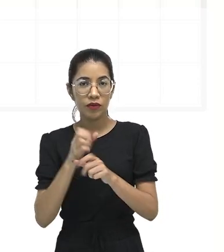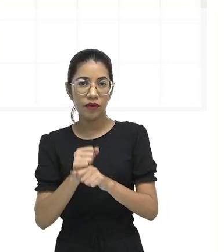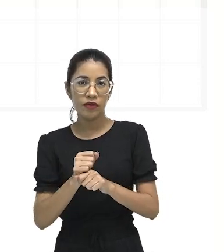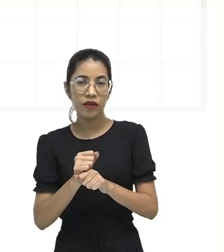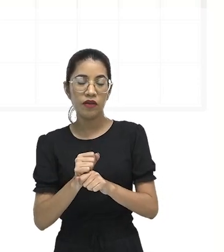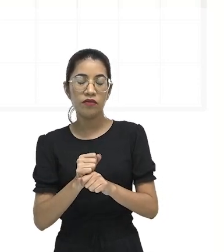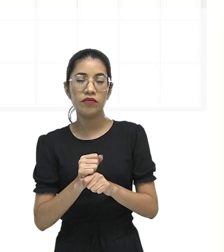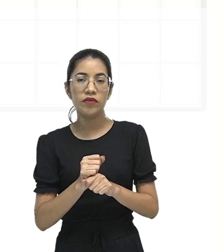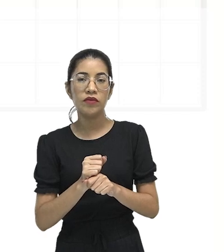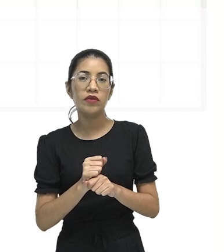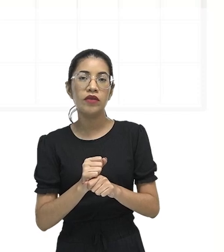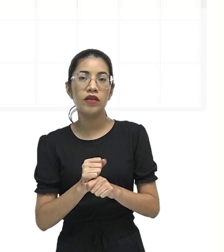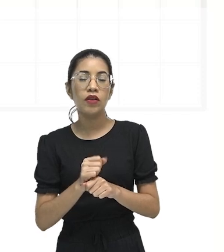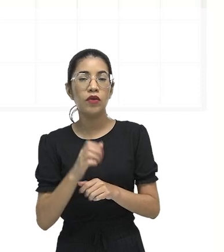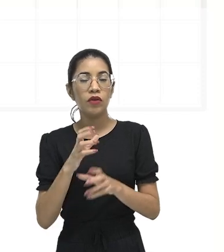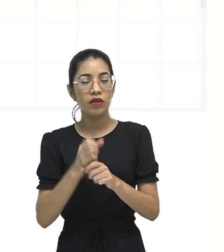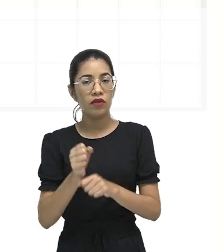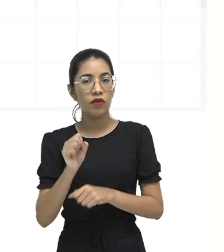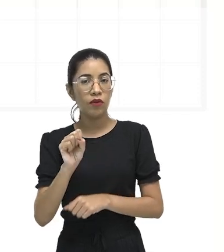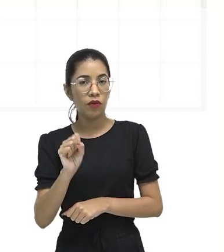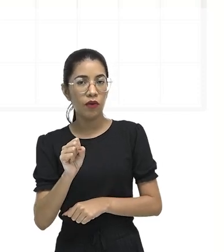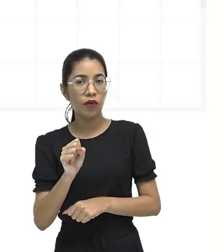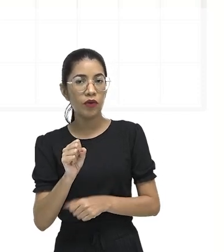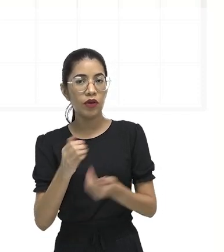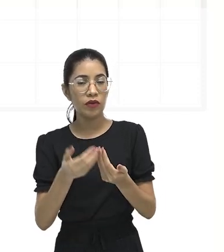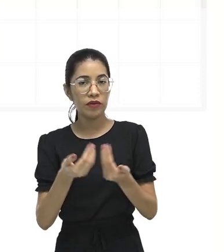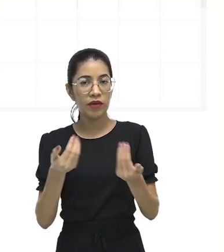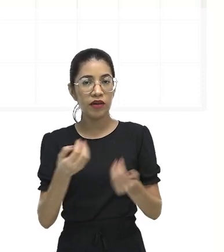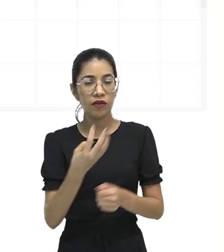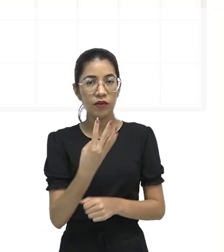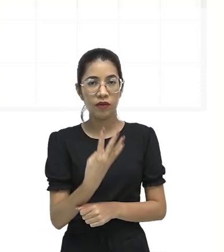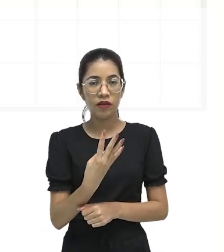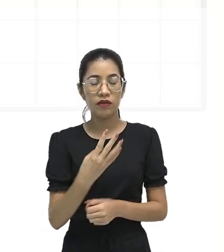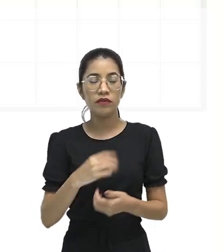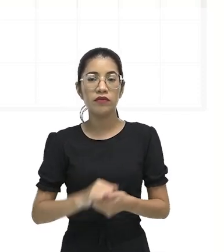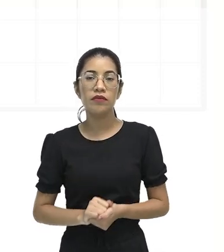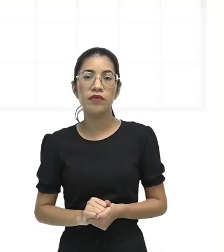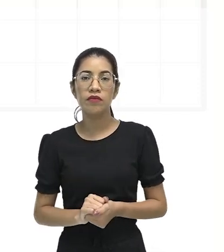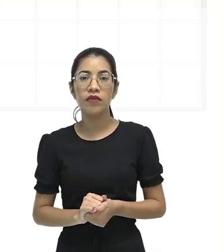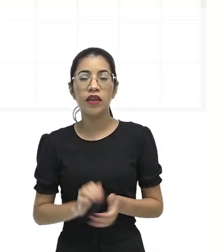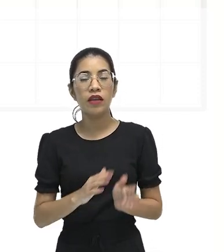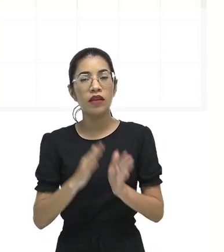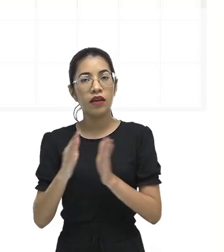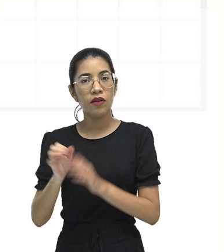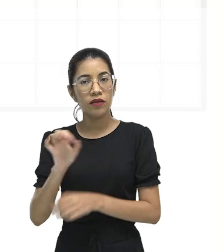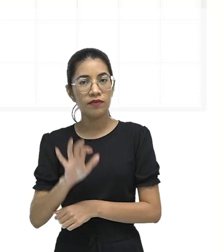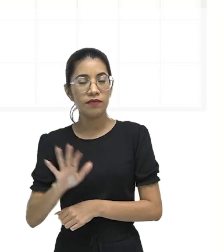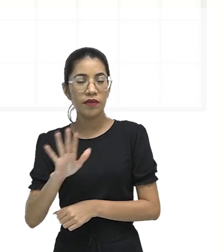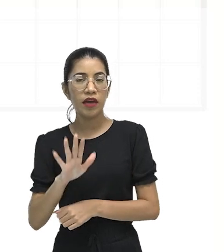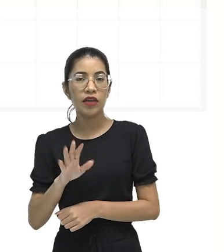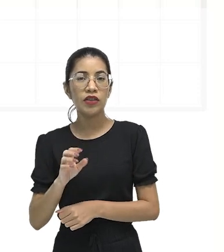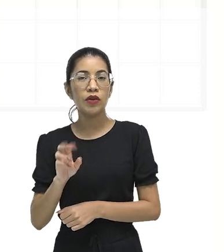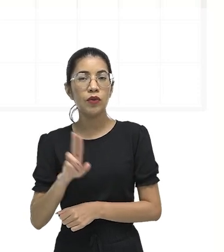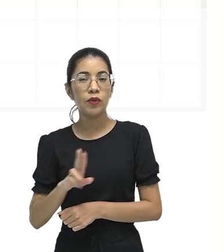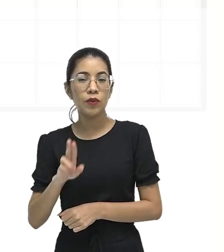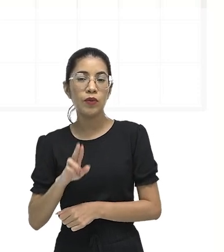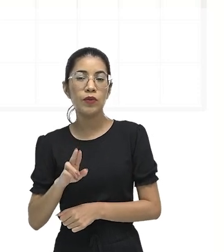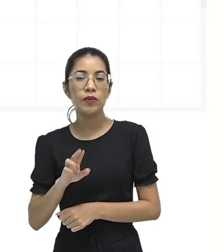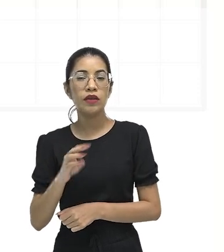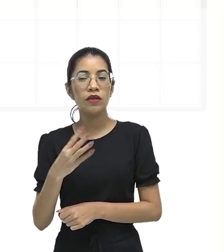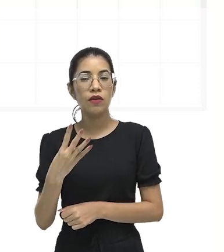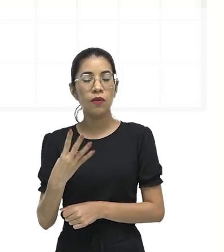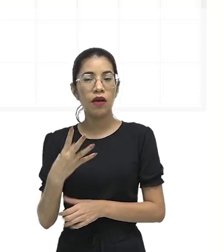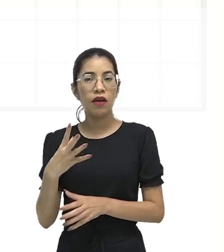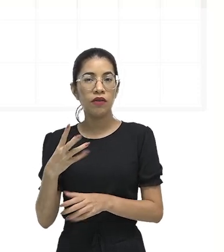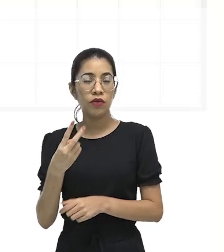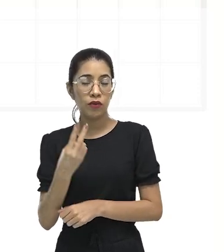melhor, 4 partes de um total de 8, ok? Aqui eu peguei 2 partes de um total de 4. E